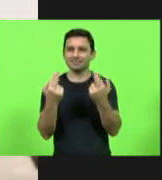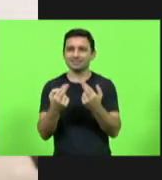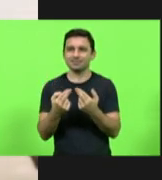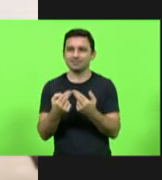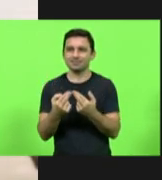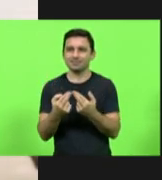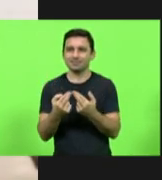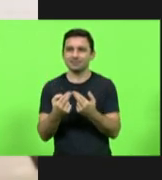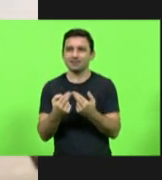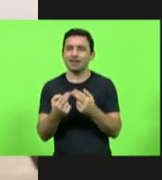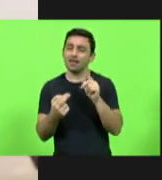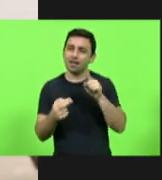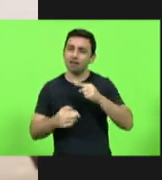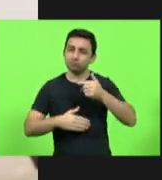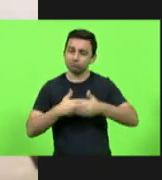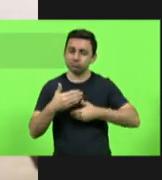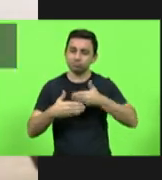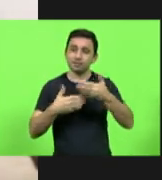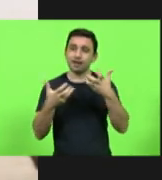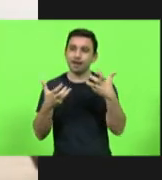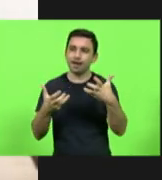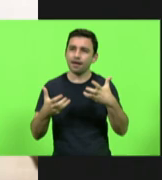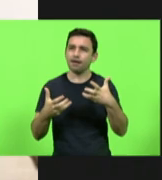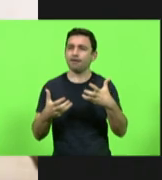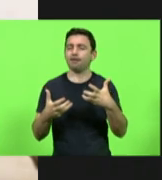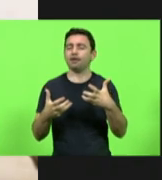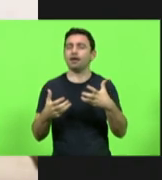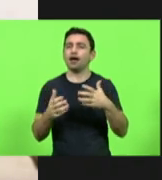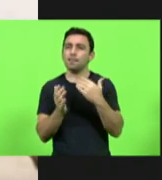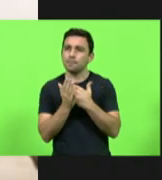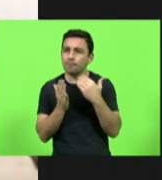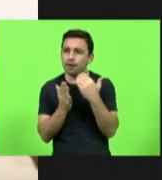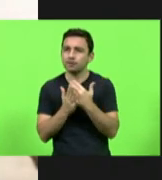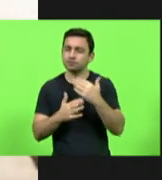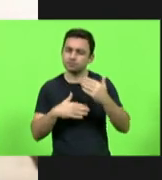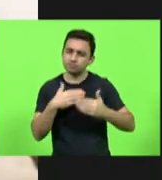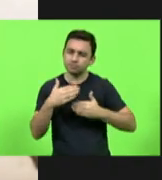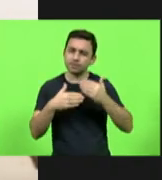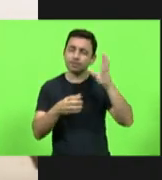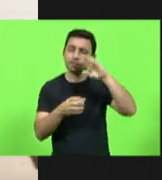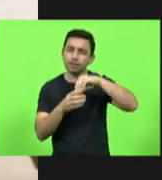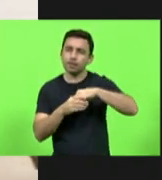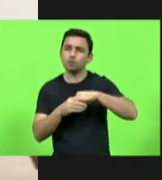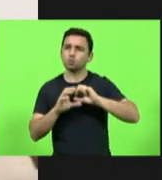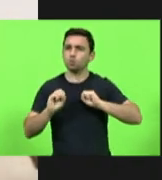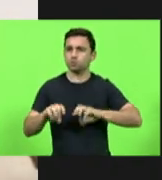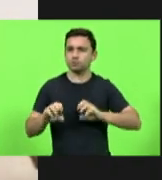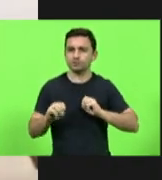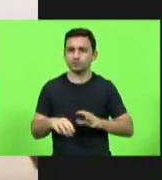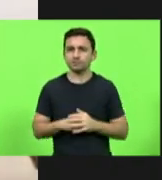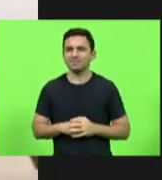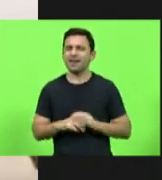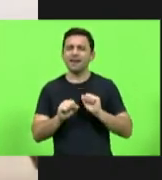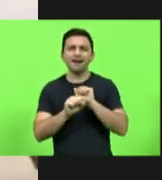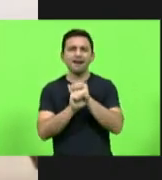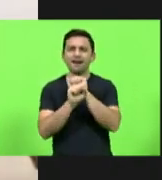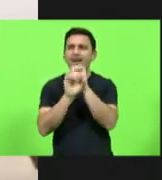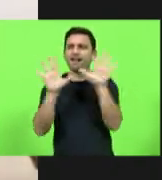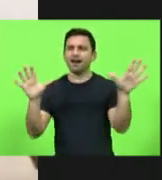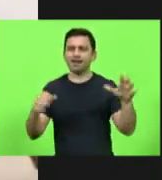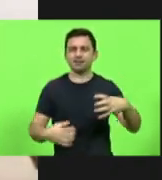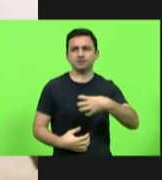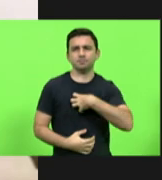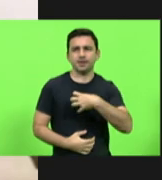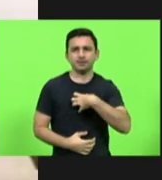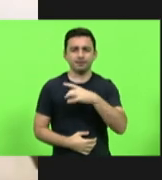no processo do que se quer construir, o que se precisa construir dentro da educação. Né? Muito claras as posições de que